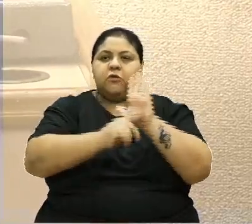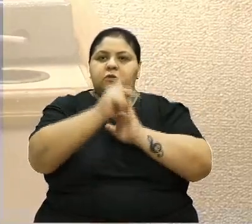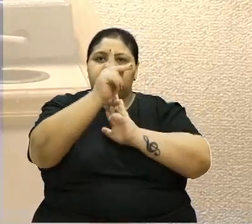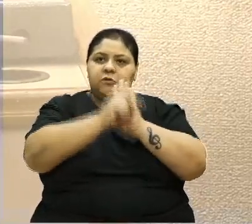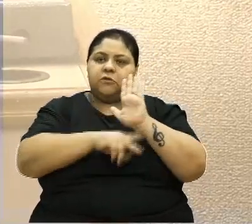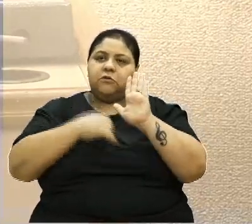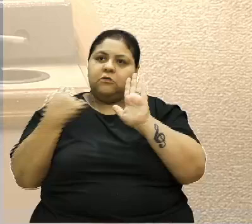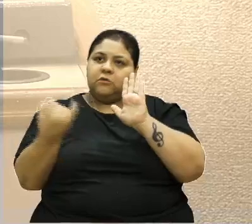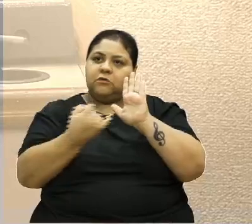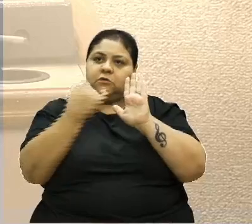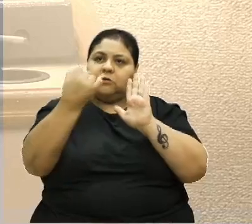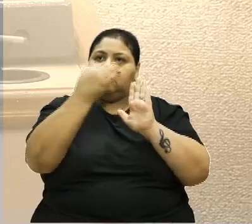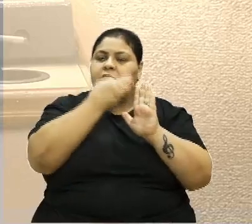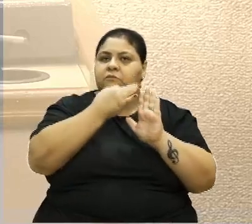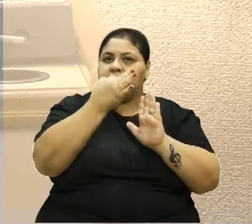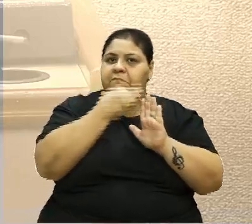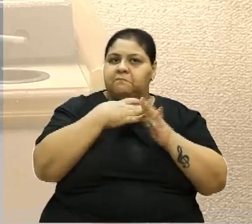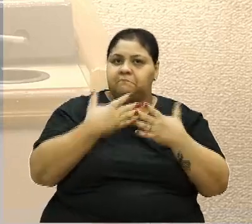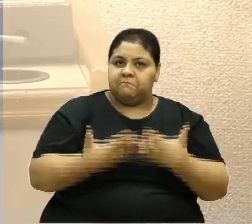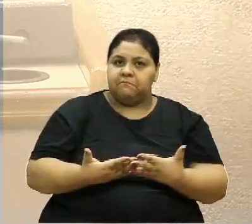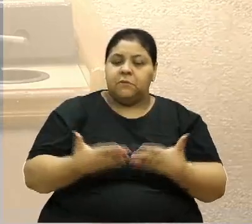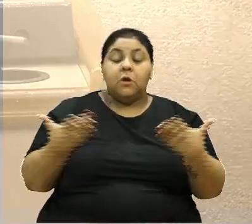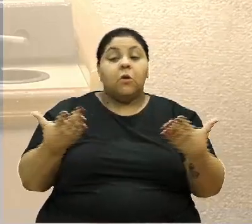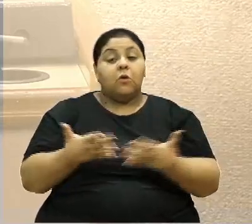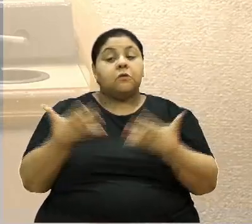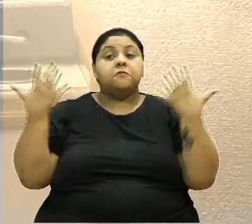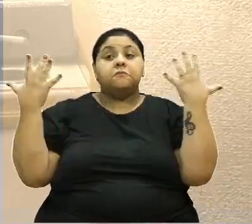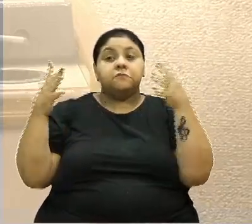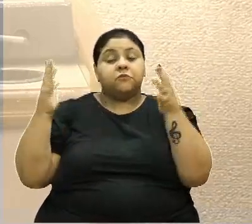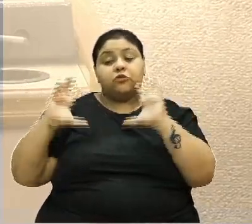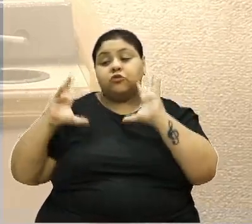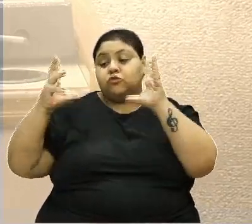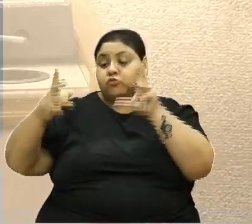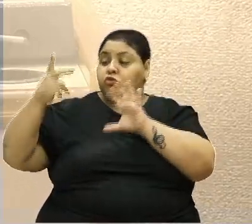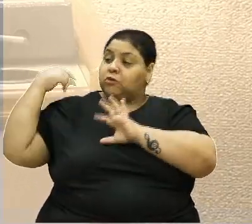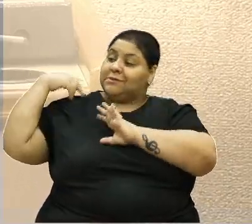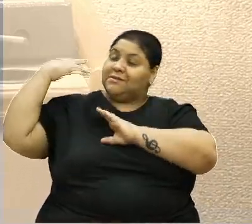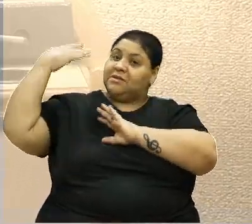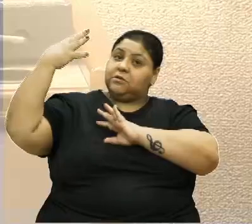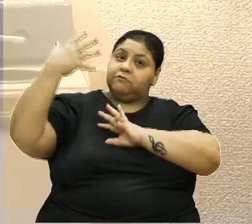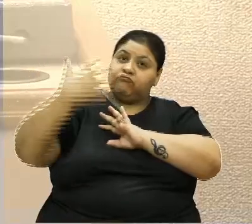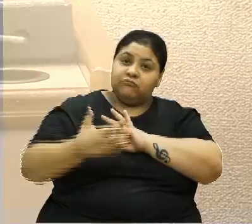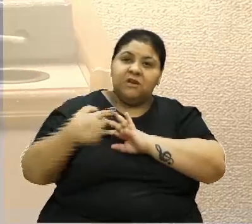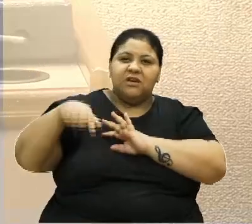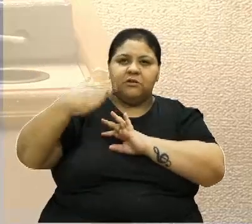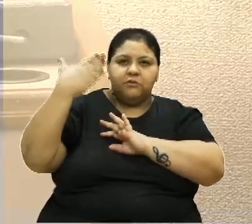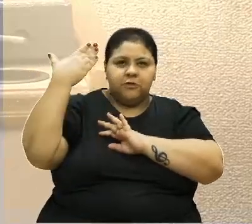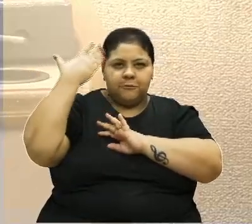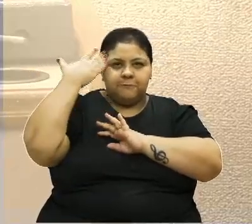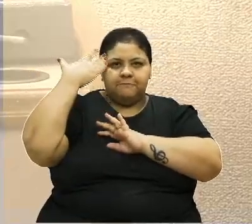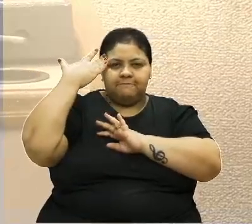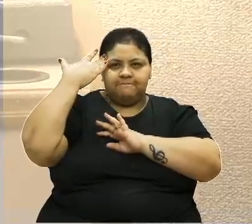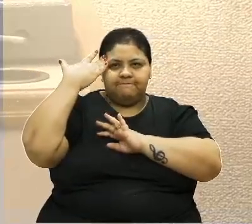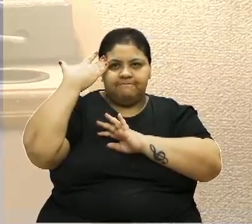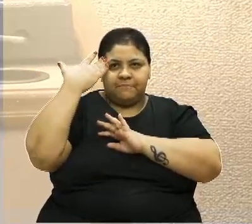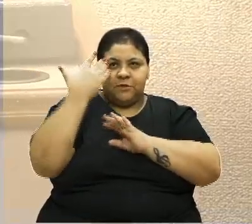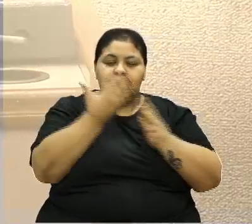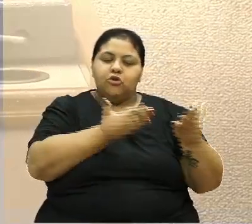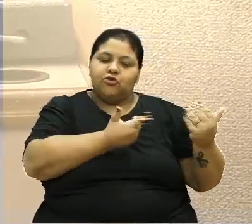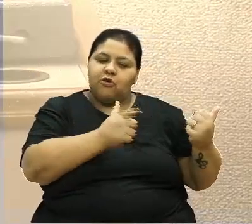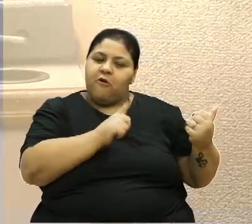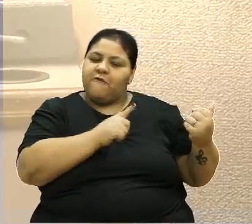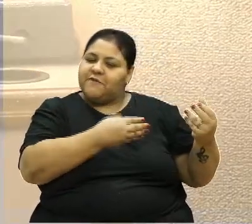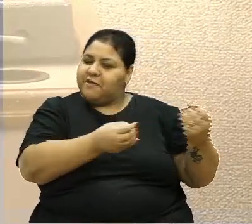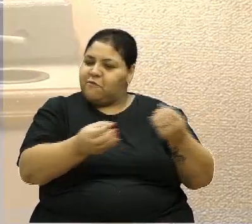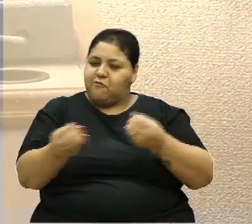para Caxias do Sul. Realmente está de parabéns por toda essa trajetória. A gente sabe que tu é um cara jovem ainda, tem muito ainda